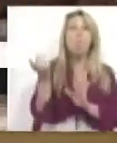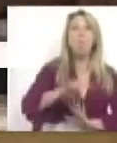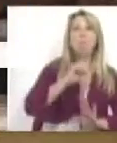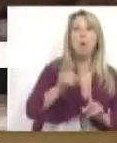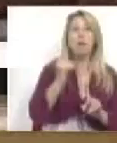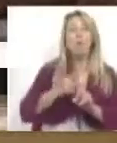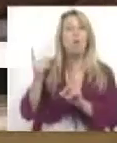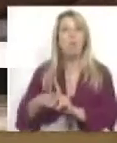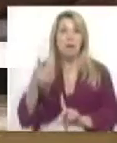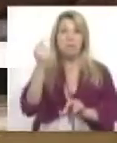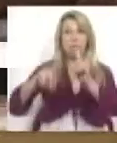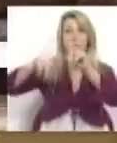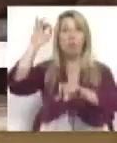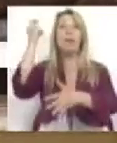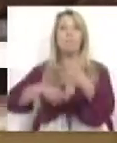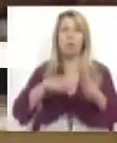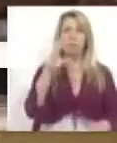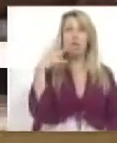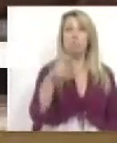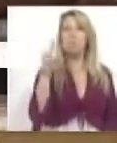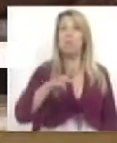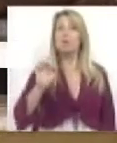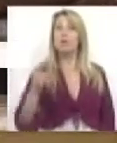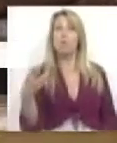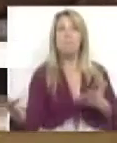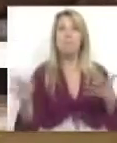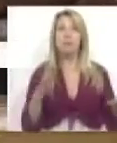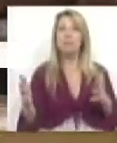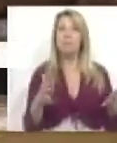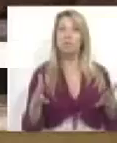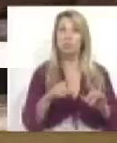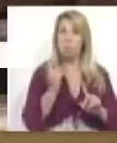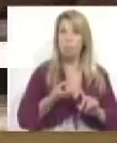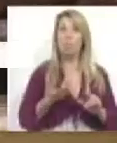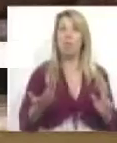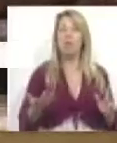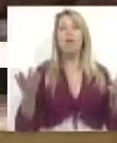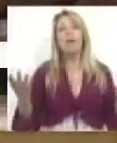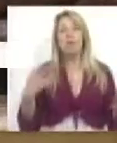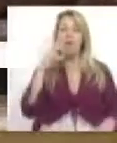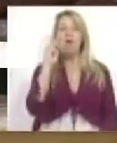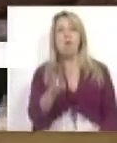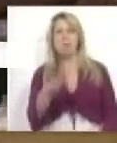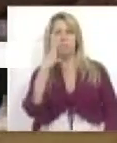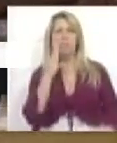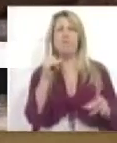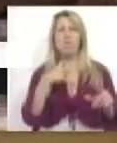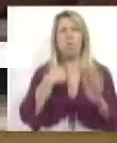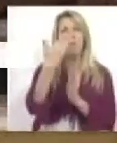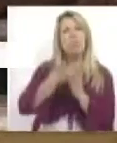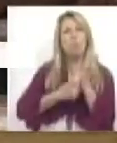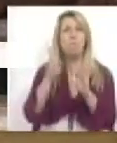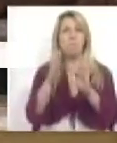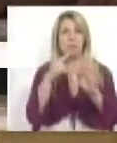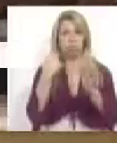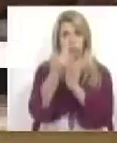10 mil milhões de euros. E por isso, senhoras e senhores deputados, olhamos com atenção para o escândalo dos documentos do Panamá,